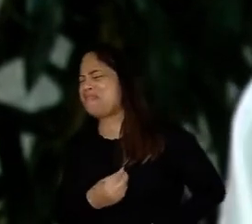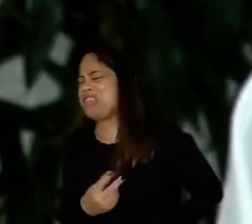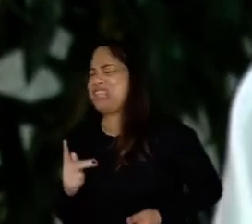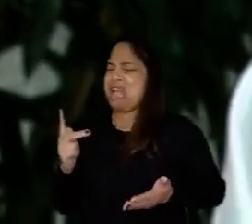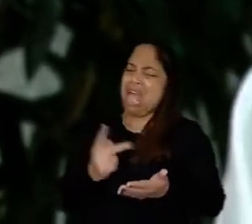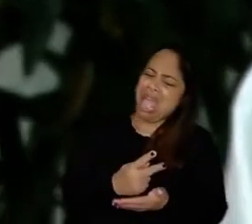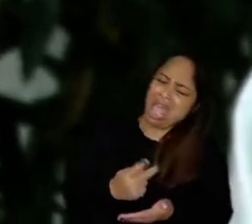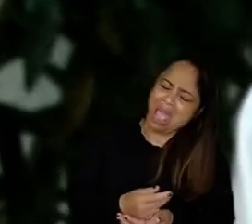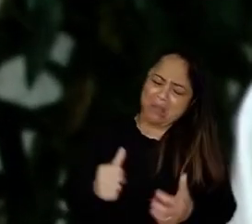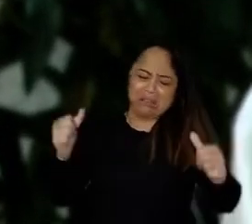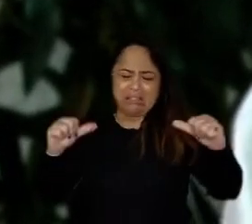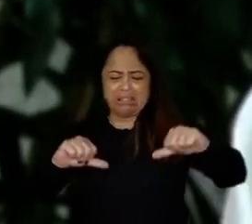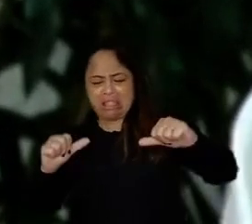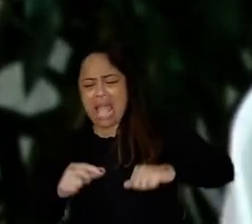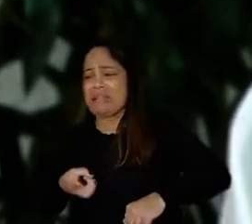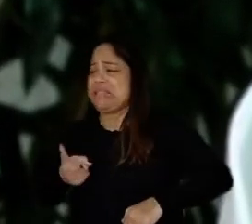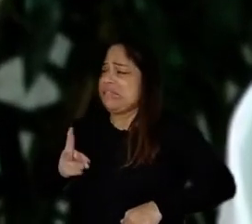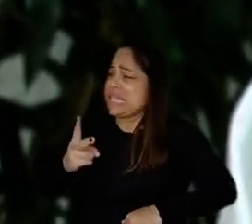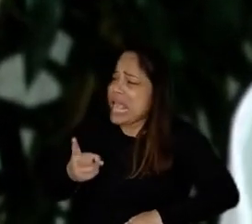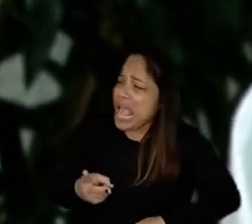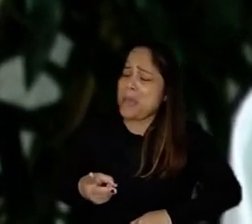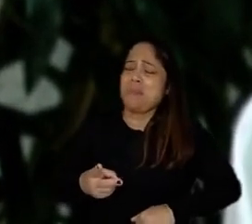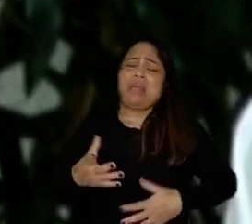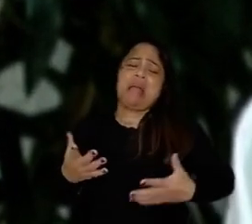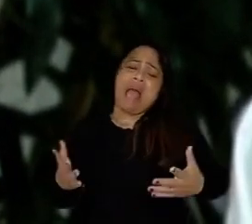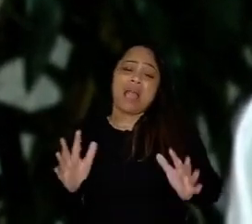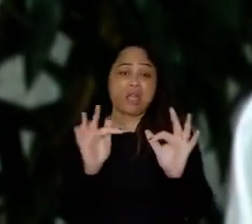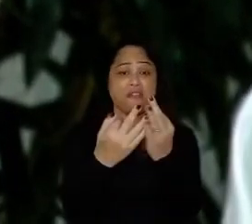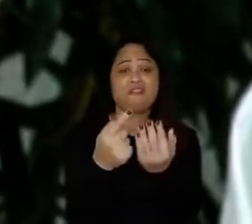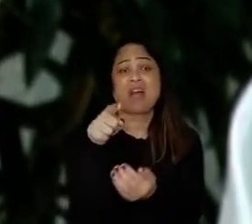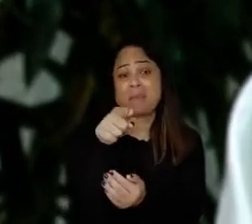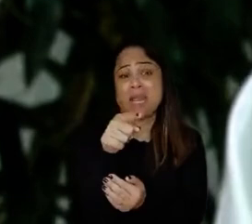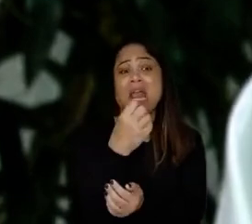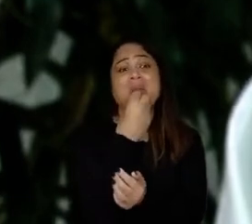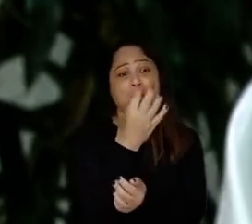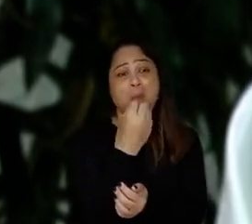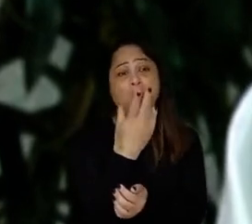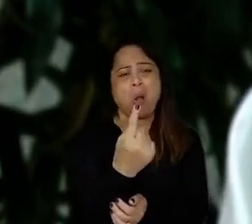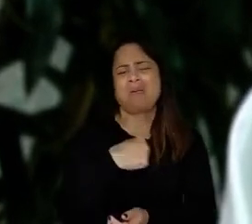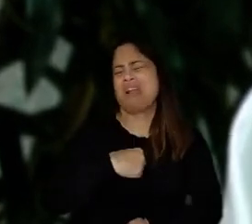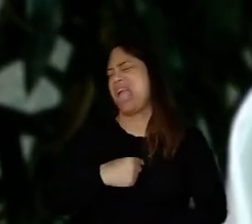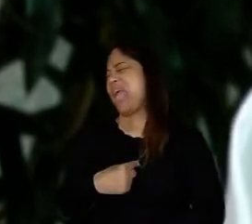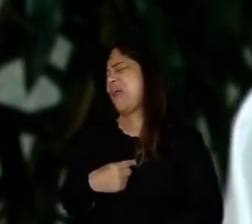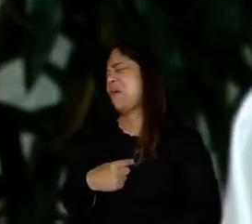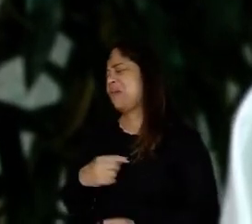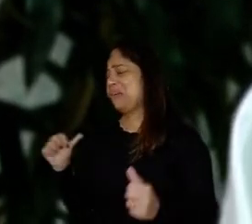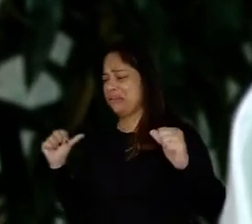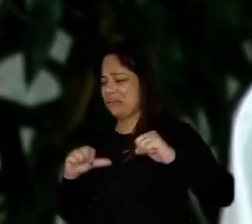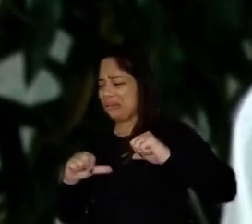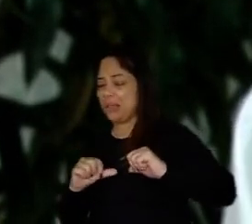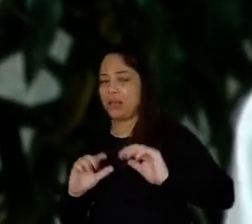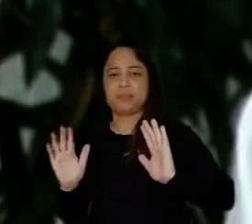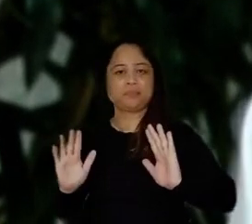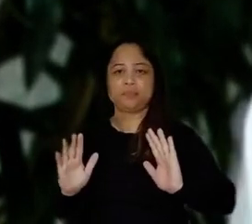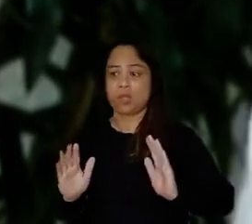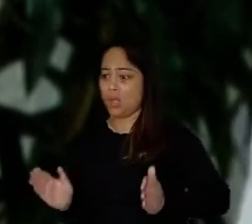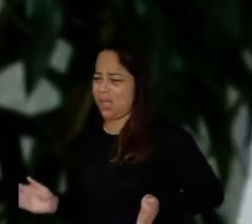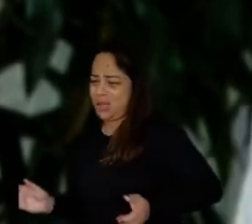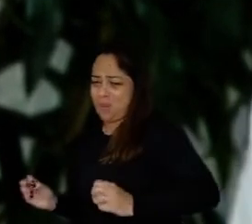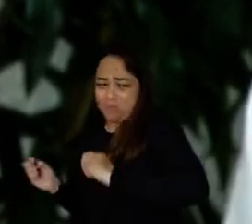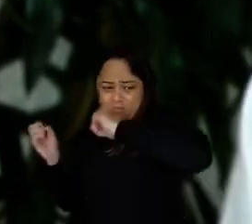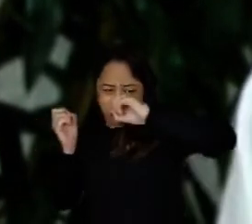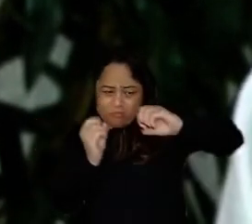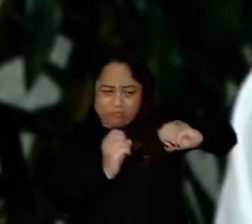errado. Ah, porque sempre foi assim. Ah, porque na família dos outros é diferente. Nós expulsamos agora em nome